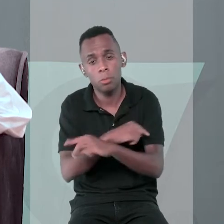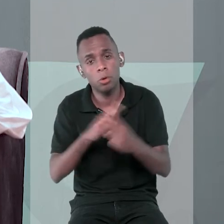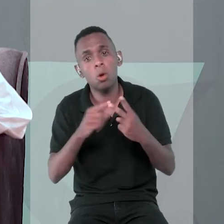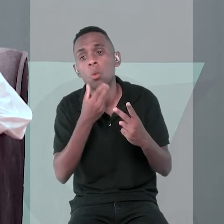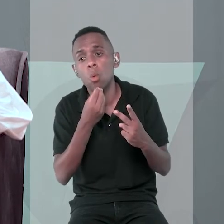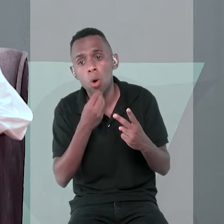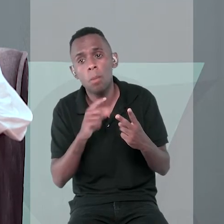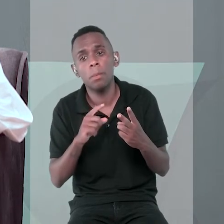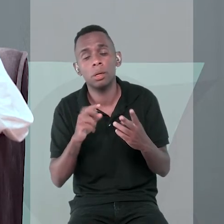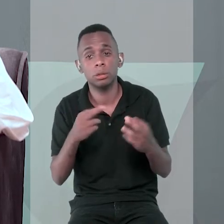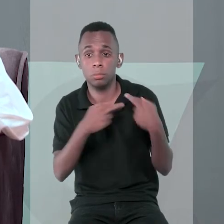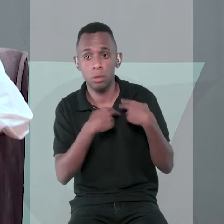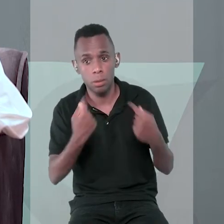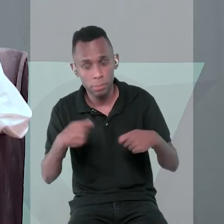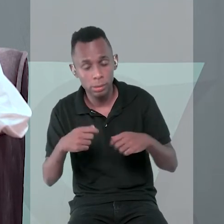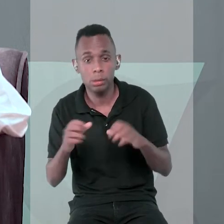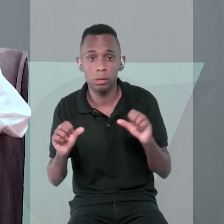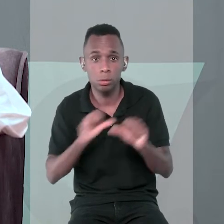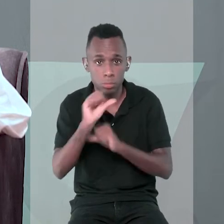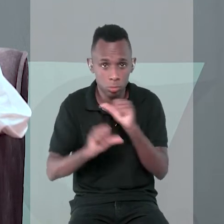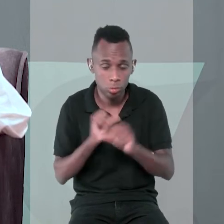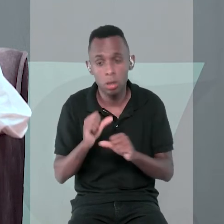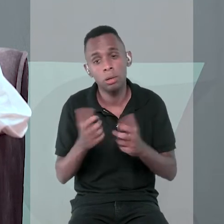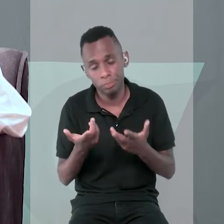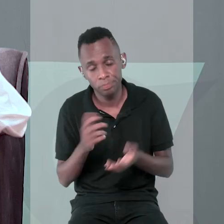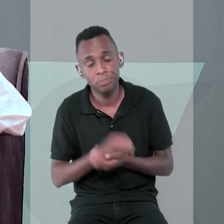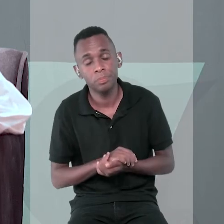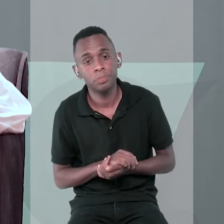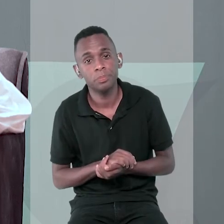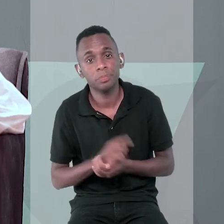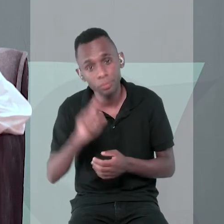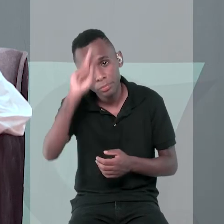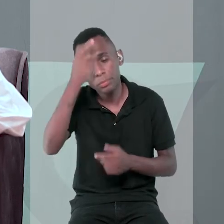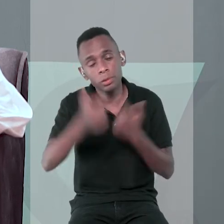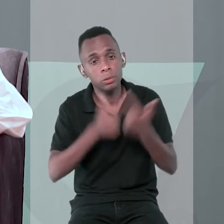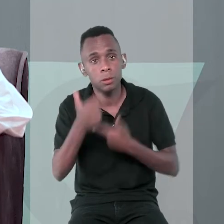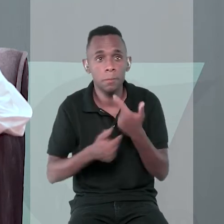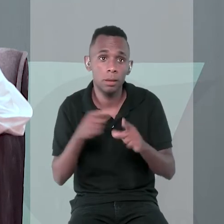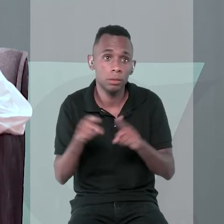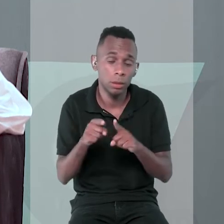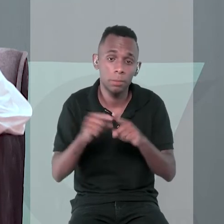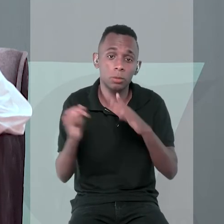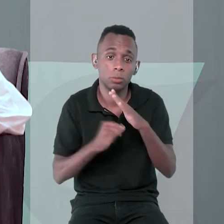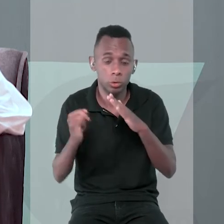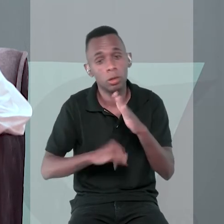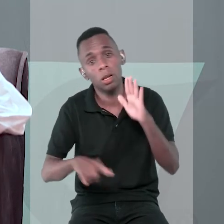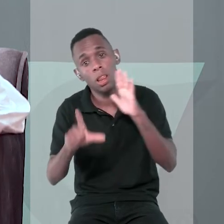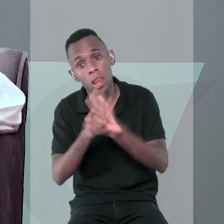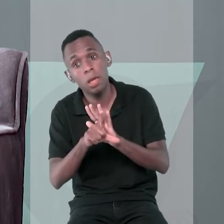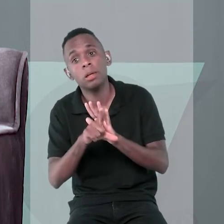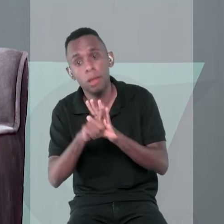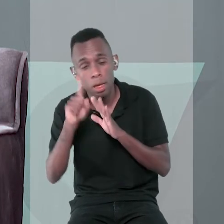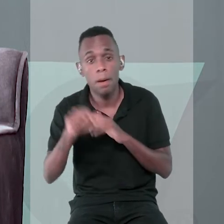é o homem, do papel do homem, porque ele tem que se rearranjar num outro papel, a ideia do trabalho, as instituições, as leis.